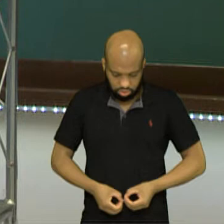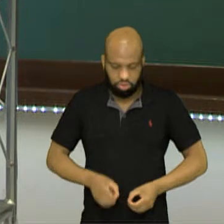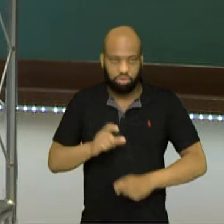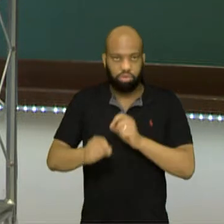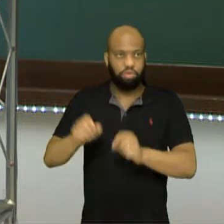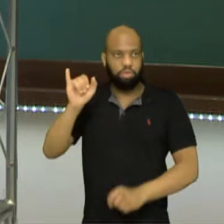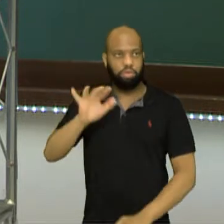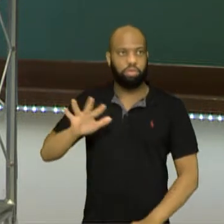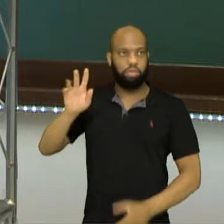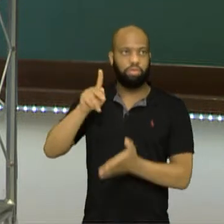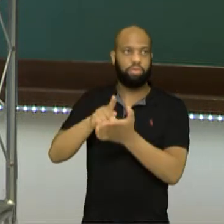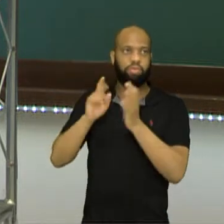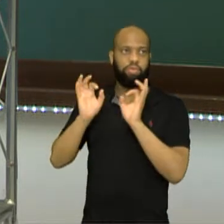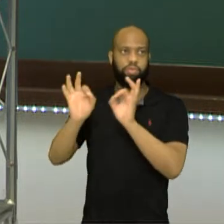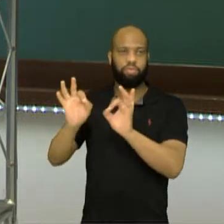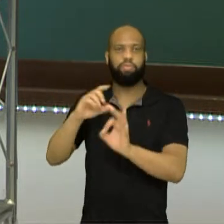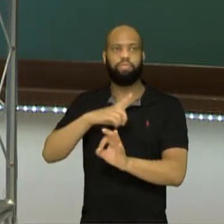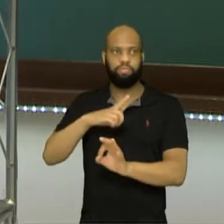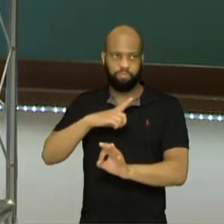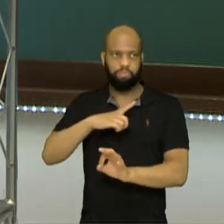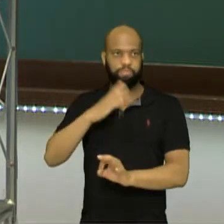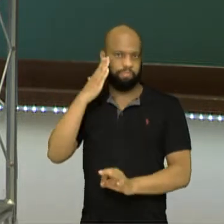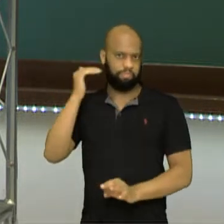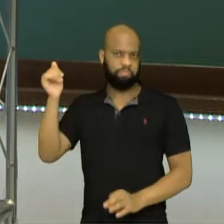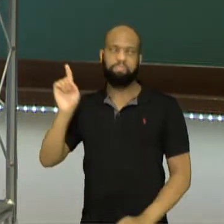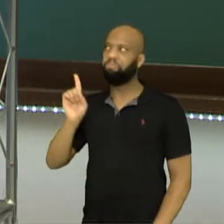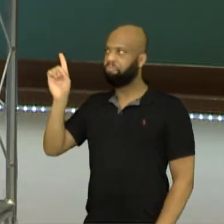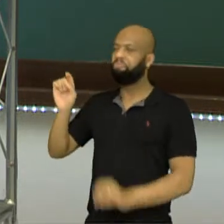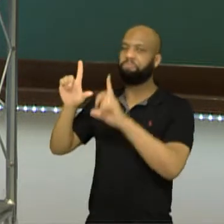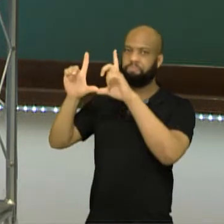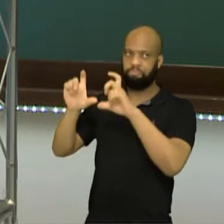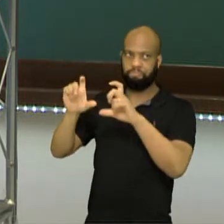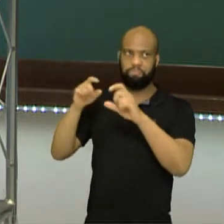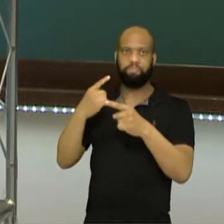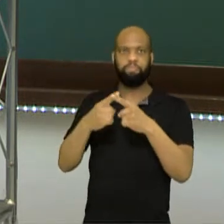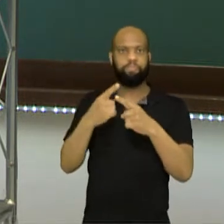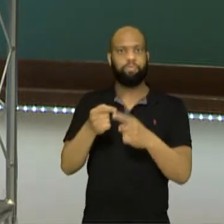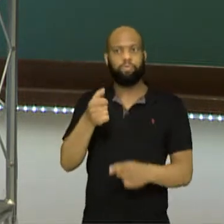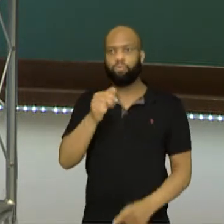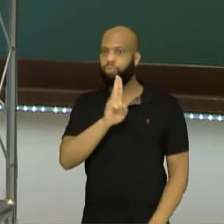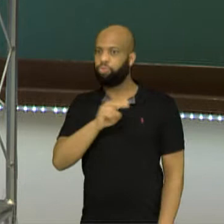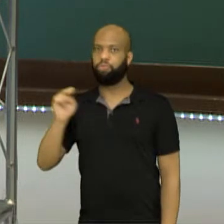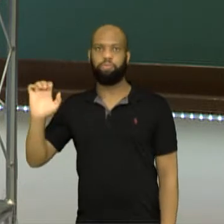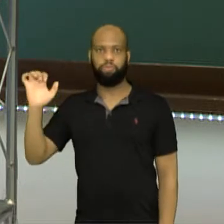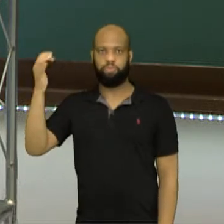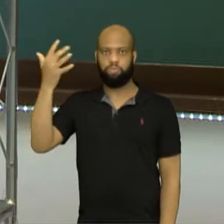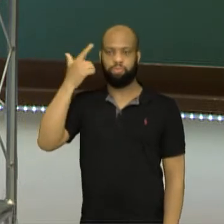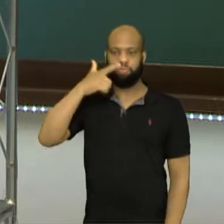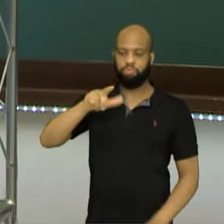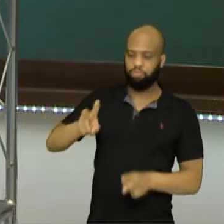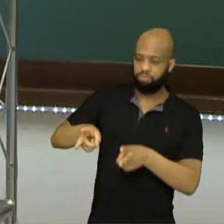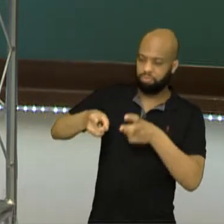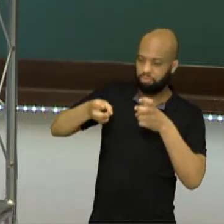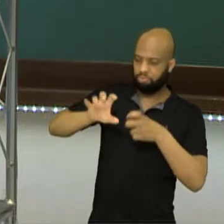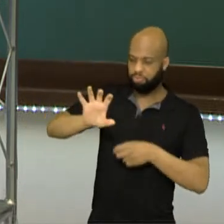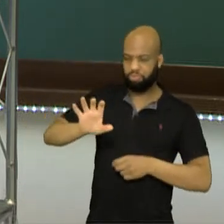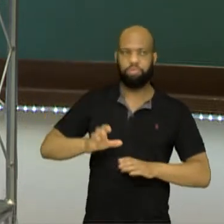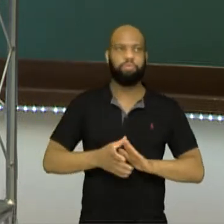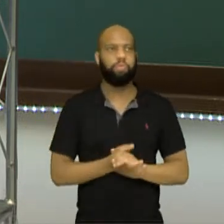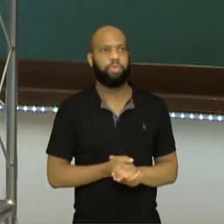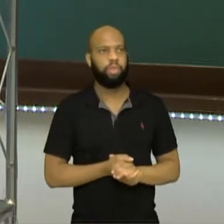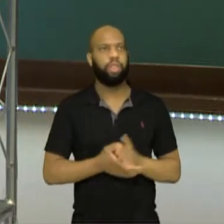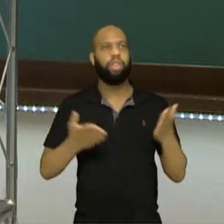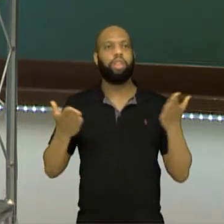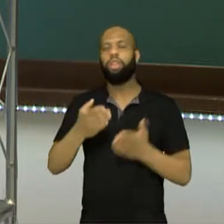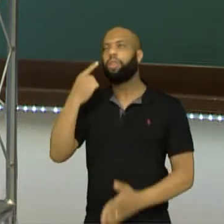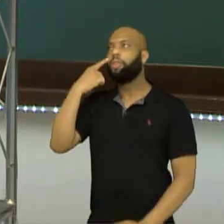assim que realmente teve sucesso bastante grande, né? Que é muito raro conseguir observar isso aqui. Agora se